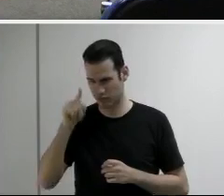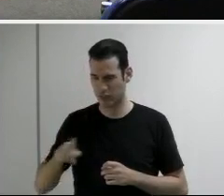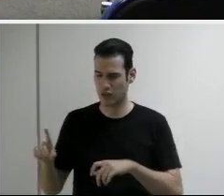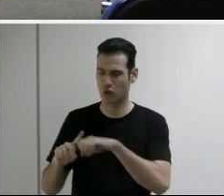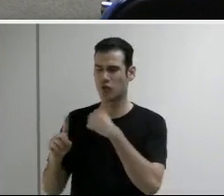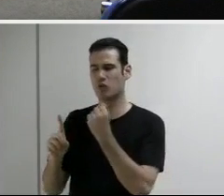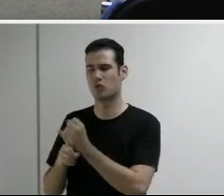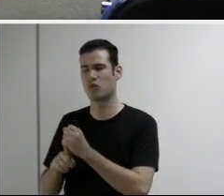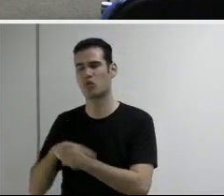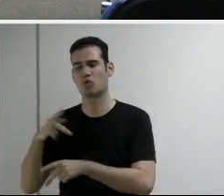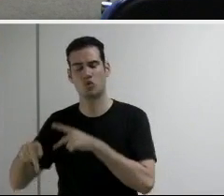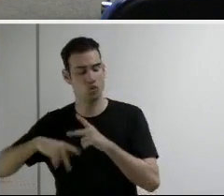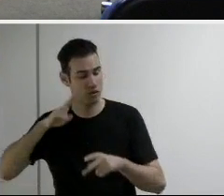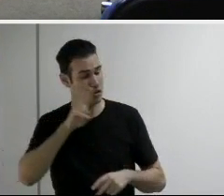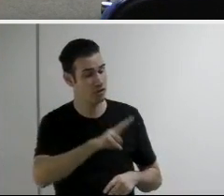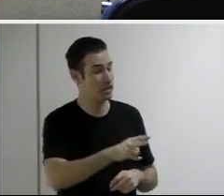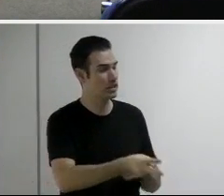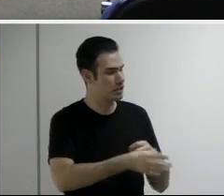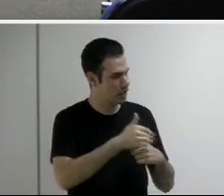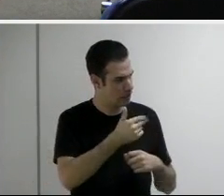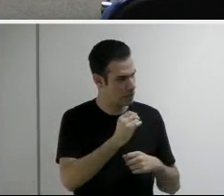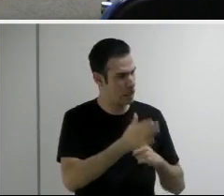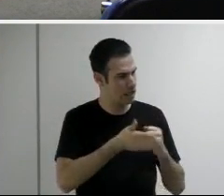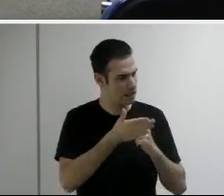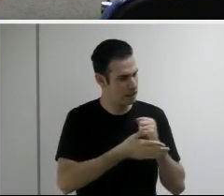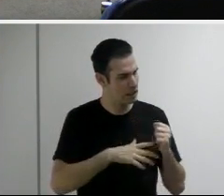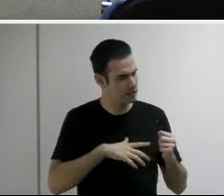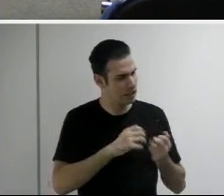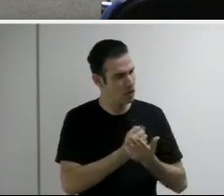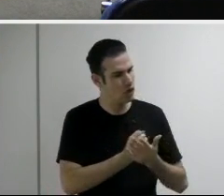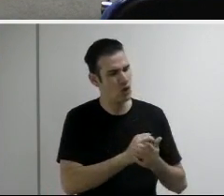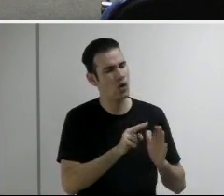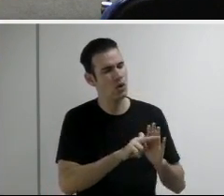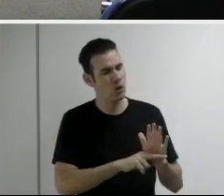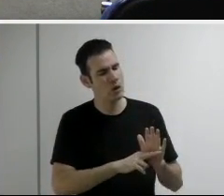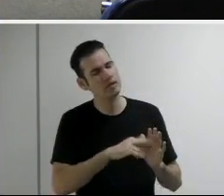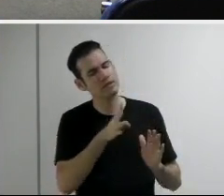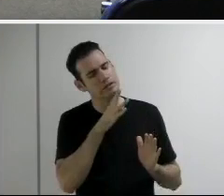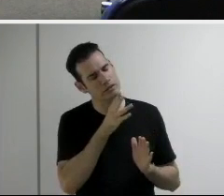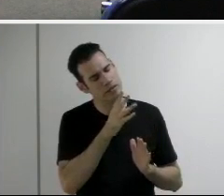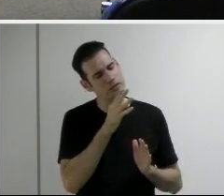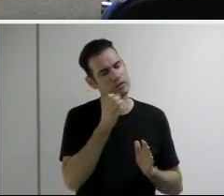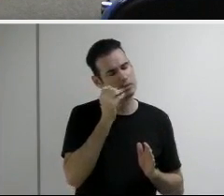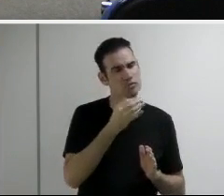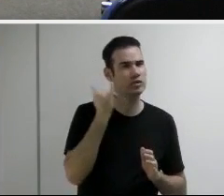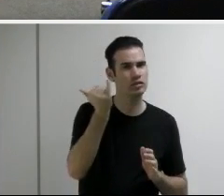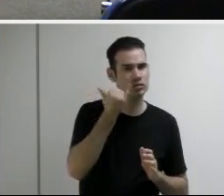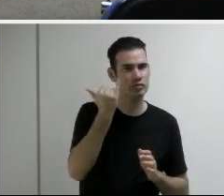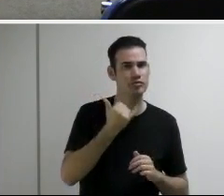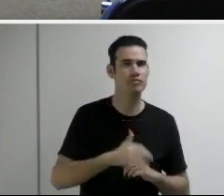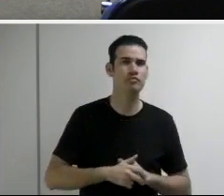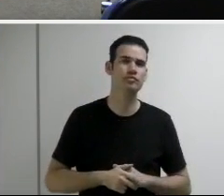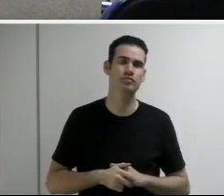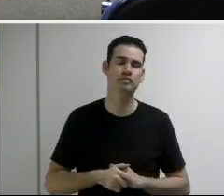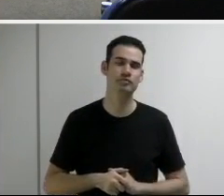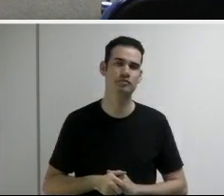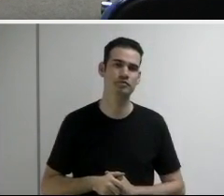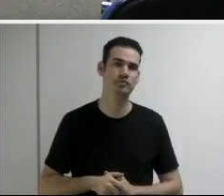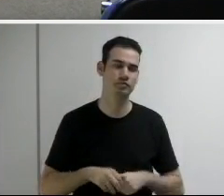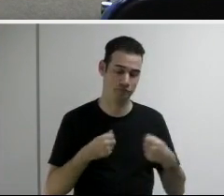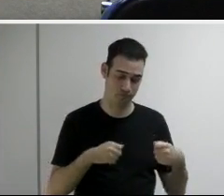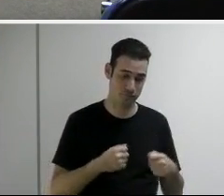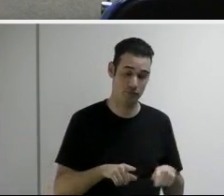tem esses princípios que têm que ser seguidos pelos tratadores de dados, né, os agentes do mercado e o poder público. Eles têm que